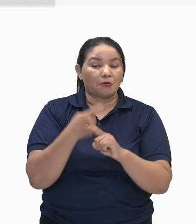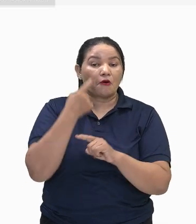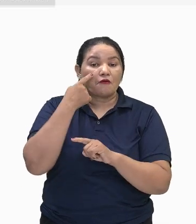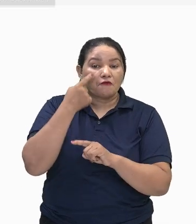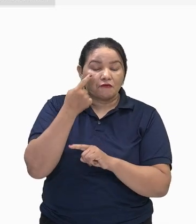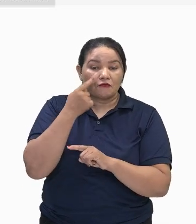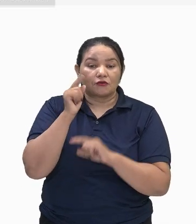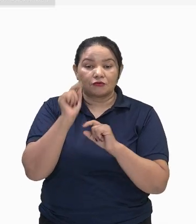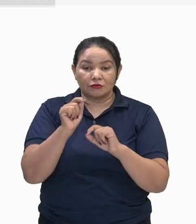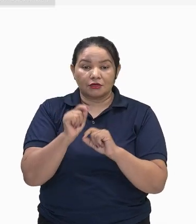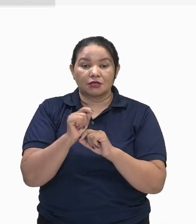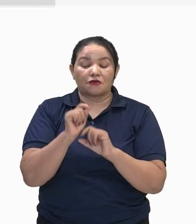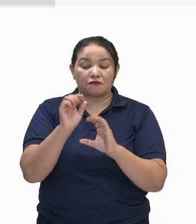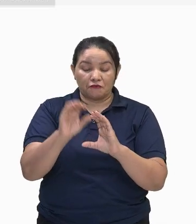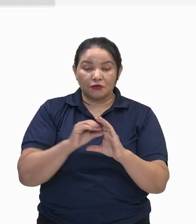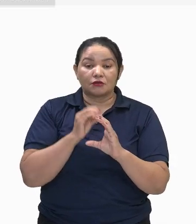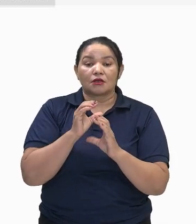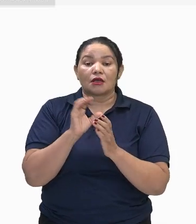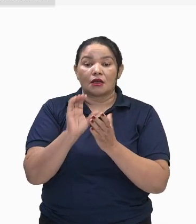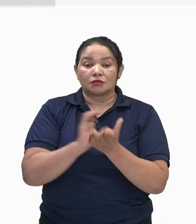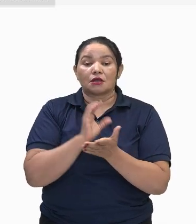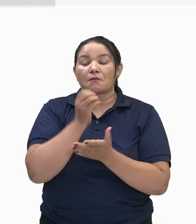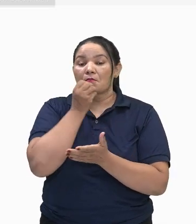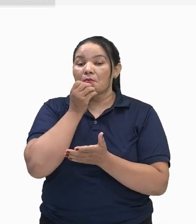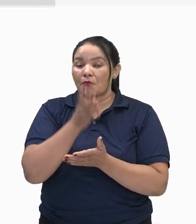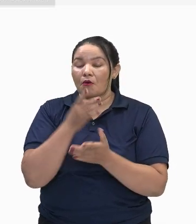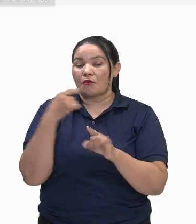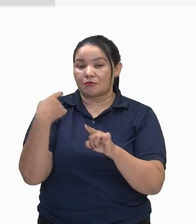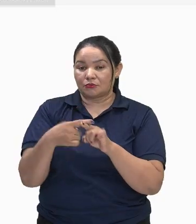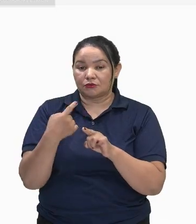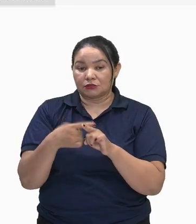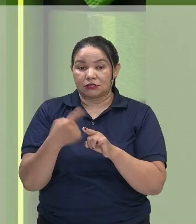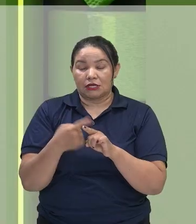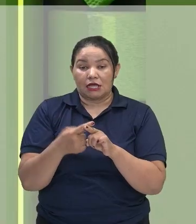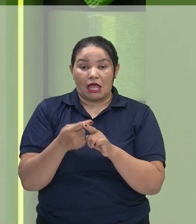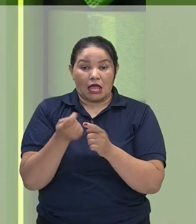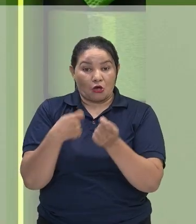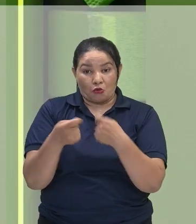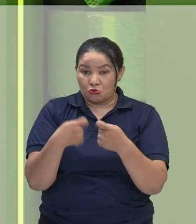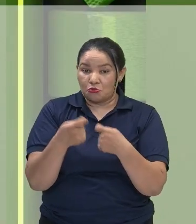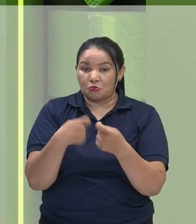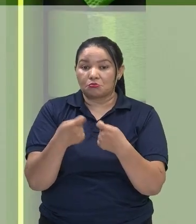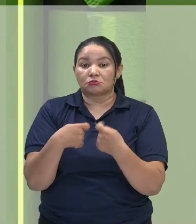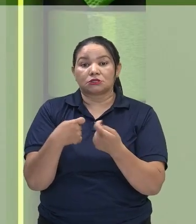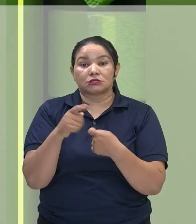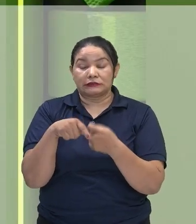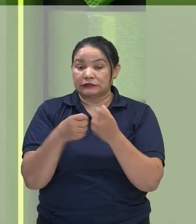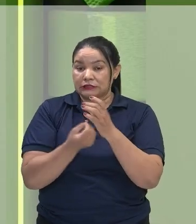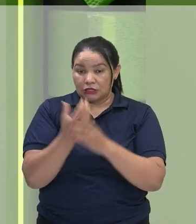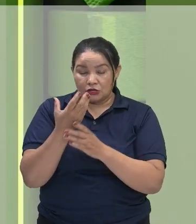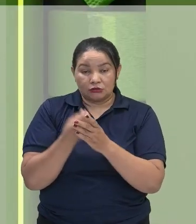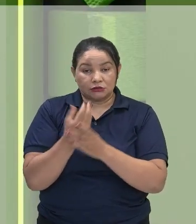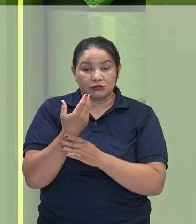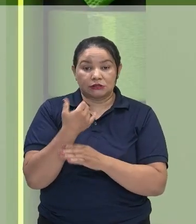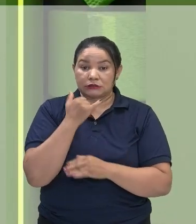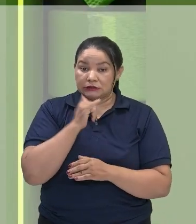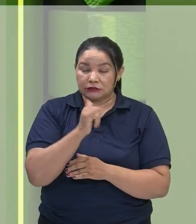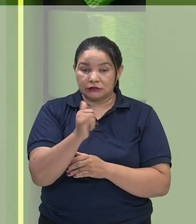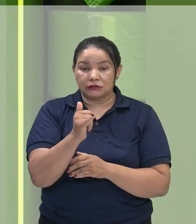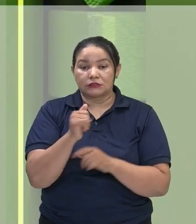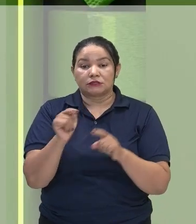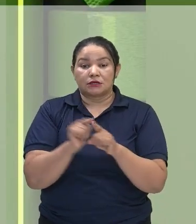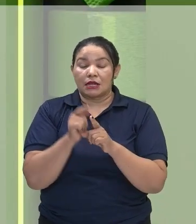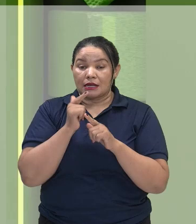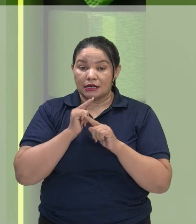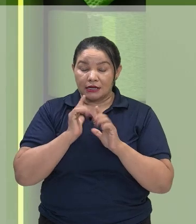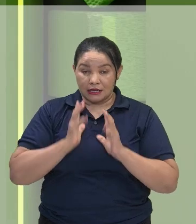né, financeiro, ele é satisfatório, porque a pessoa vai aí produzir uma energia limpa, renovável, e